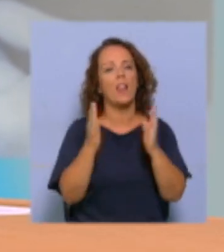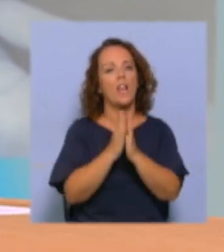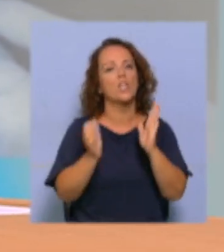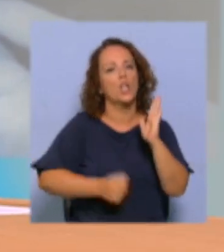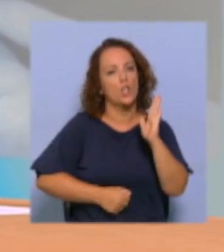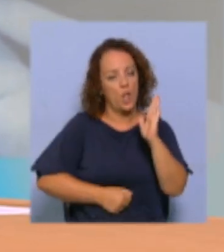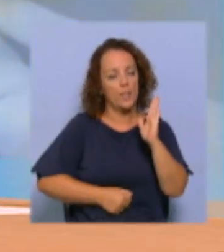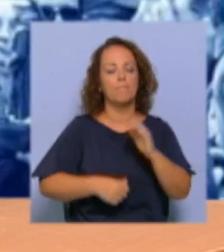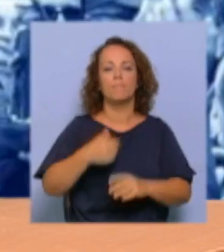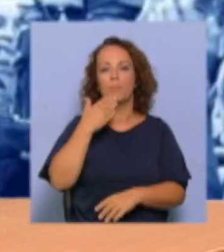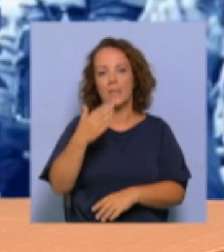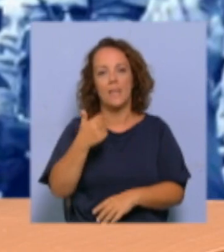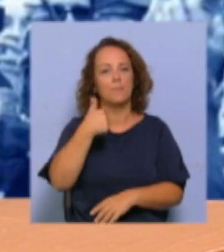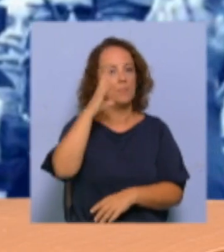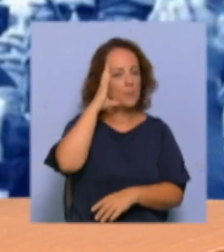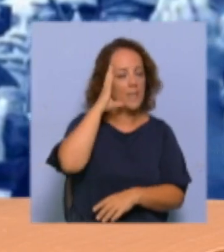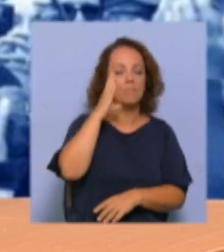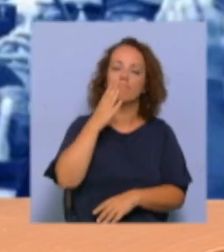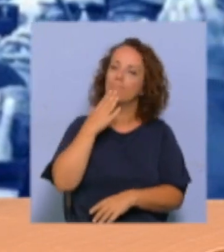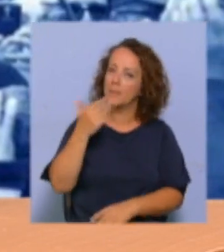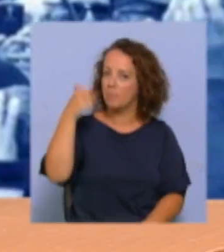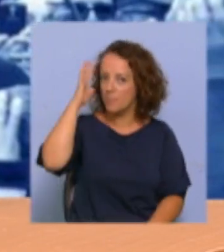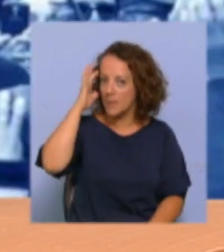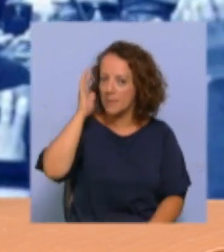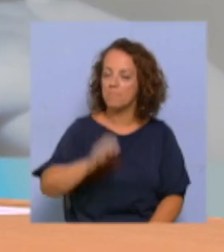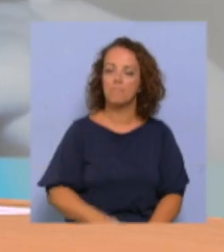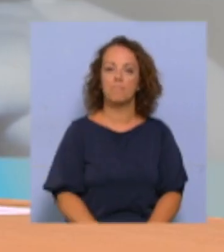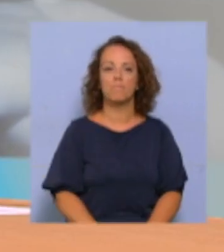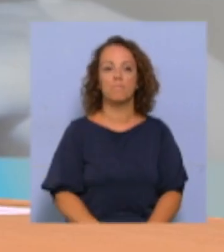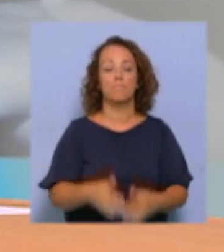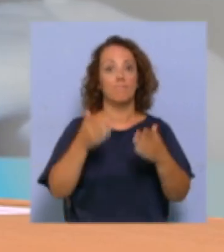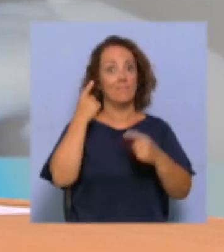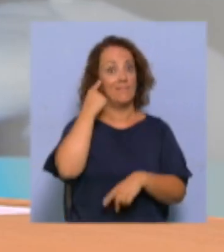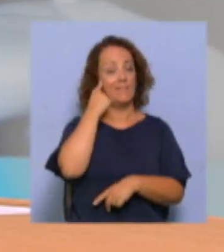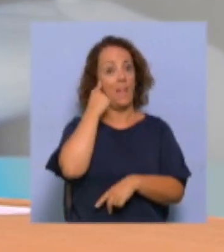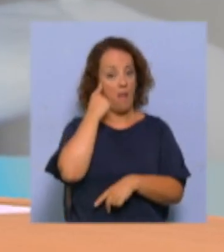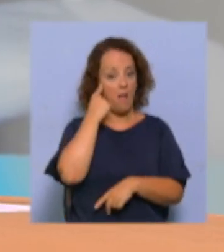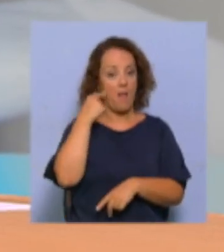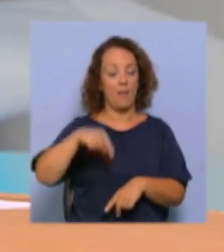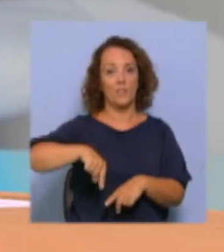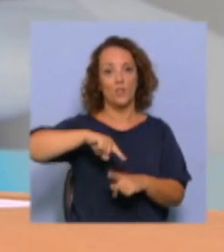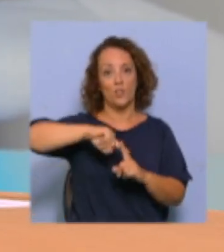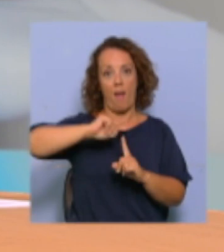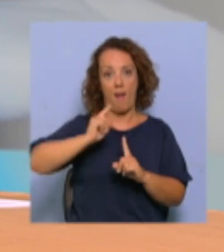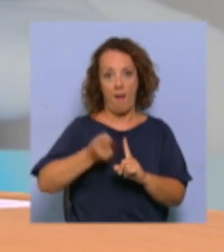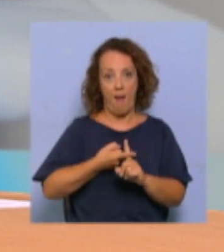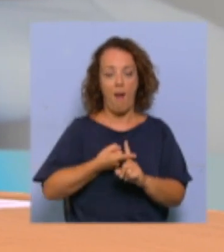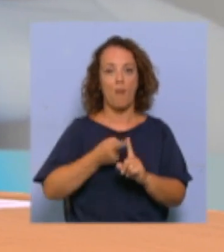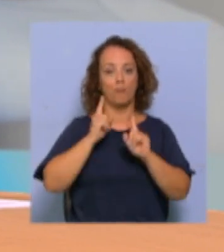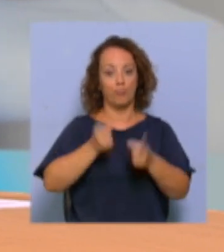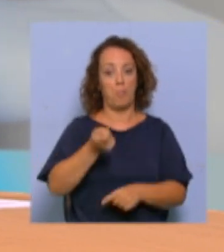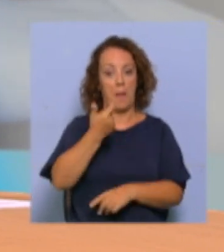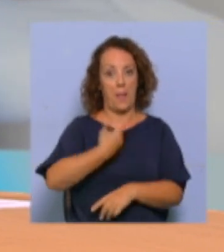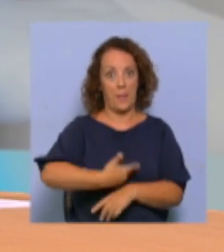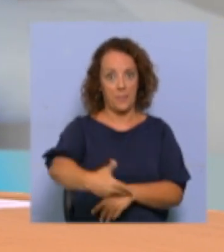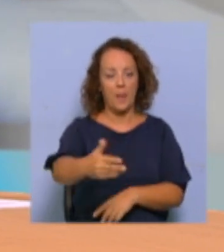Isabel. Obrigado por estar no programa Eclésia. Então, estão aí as jornadas, a edição deste ano. Mais